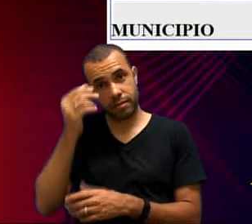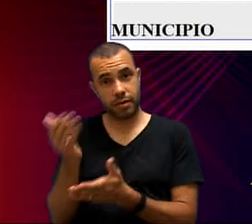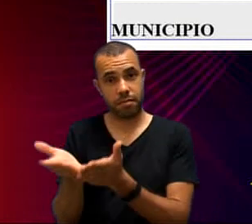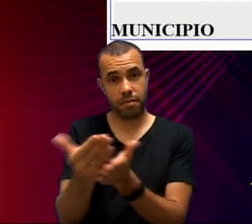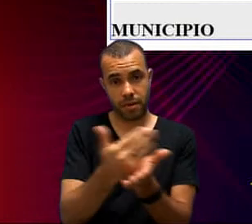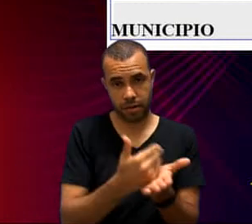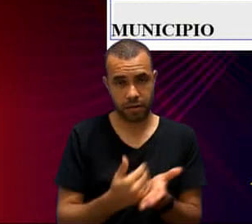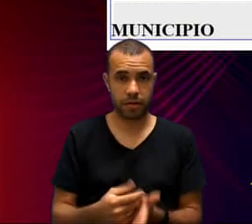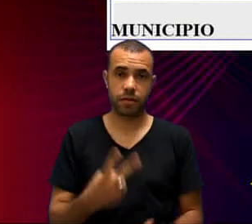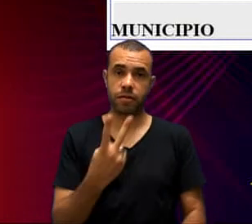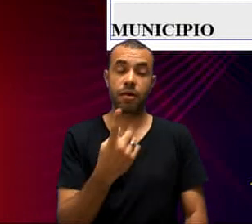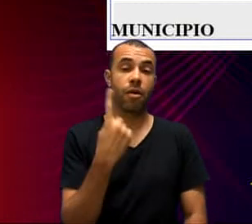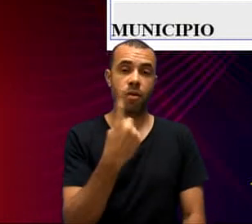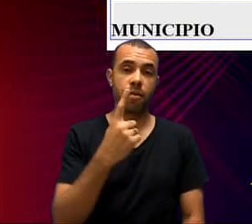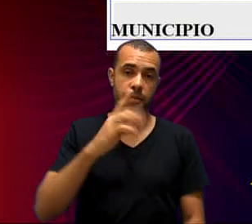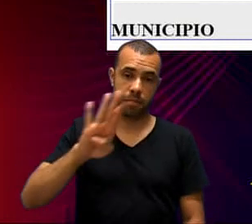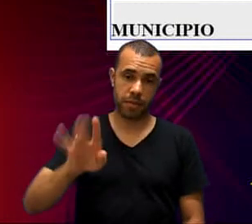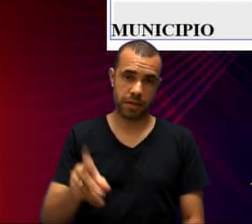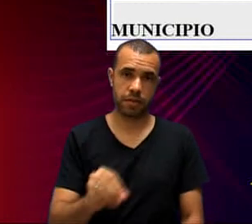2018